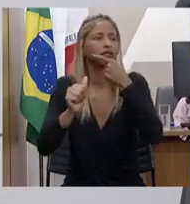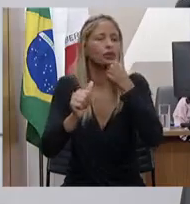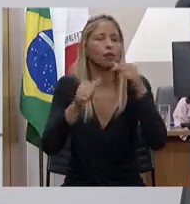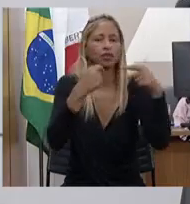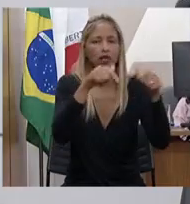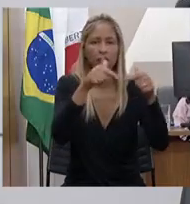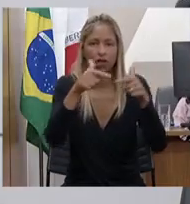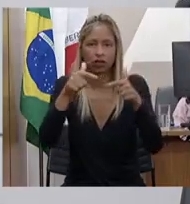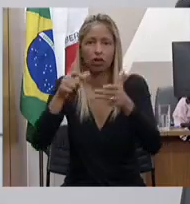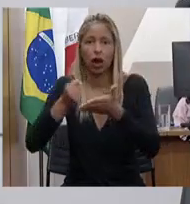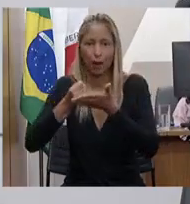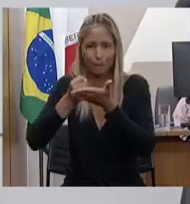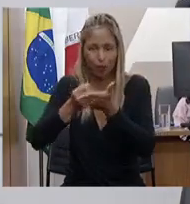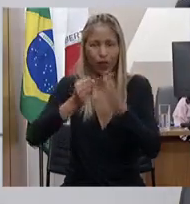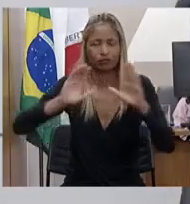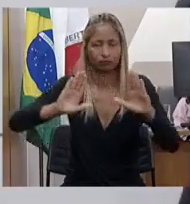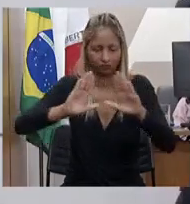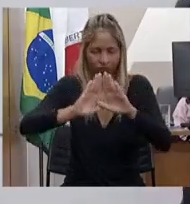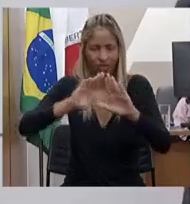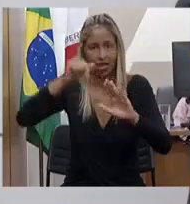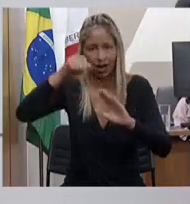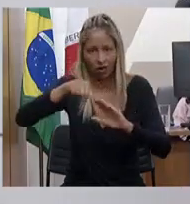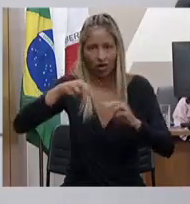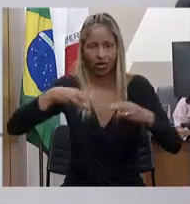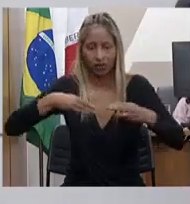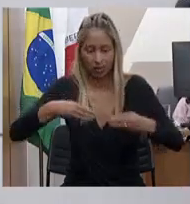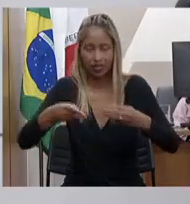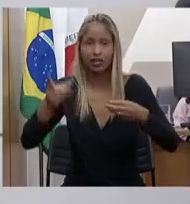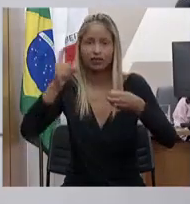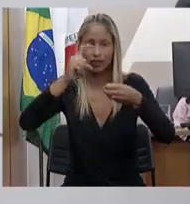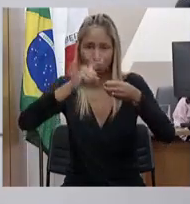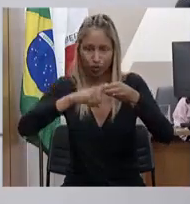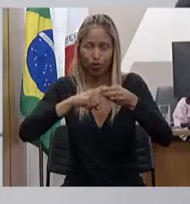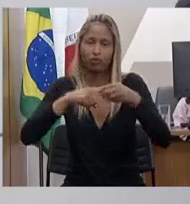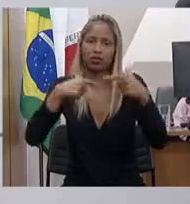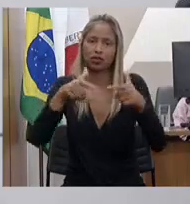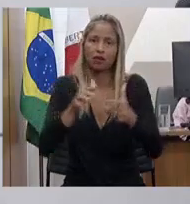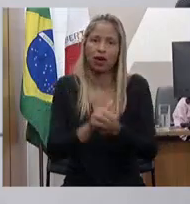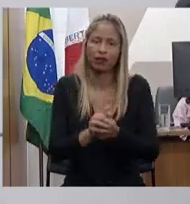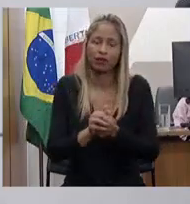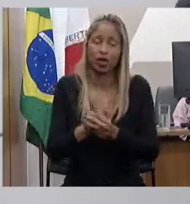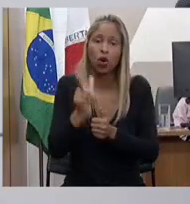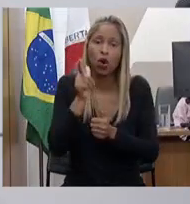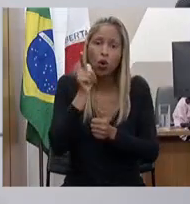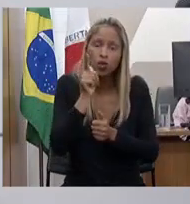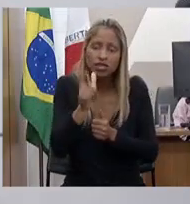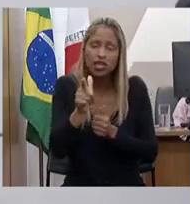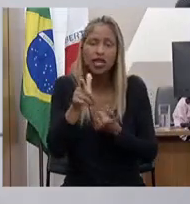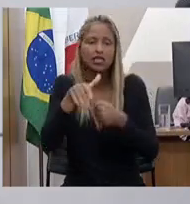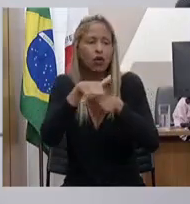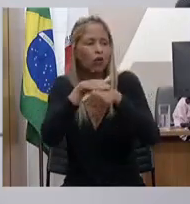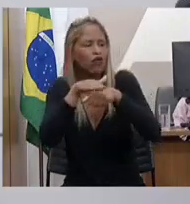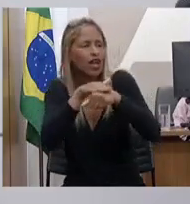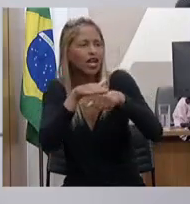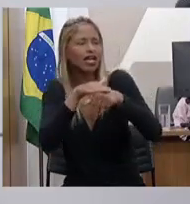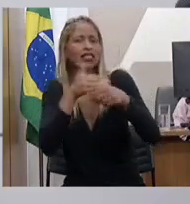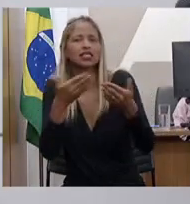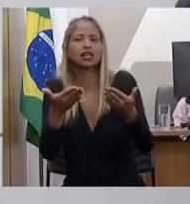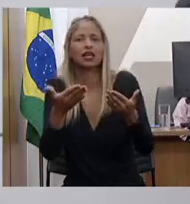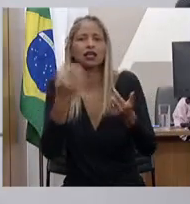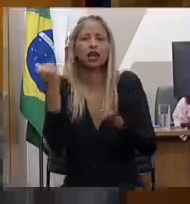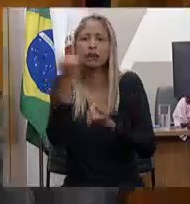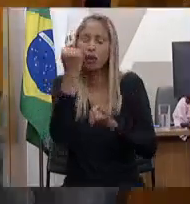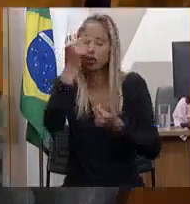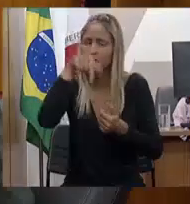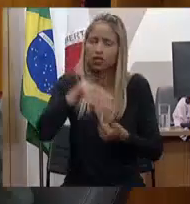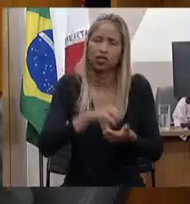que tá tendo aqui na Assembleia agora como eles trabalham voltou né que a gente consiga fazer esse debate entre nós e eu coloquei no início a importância